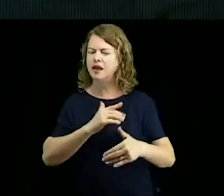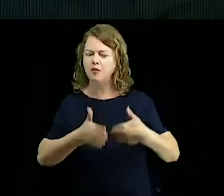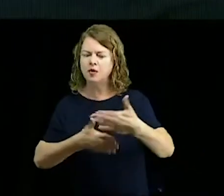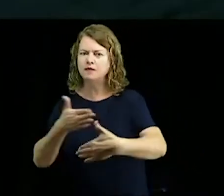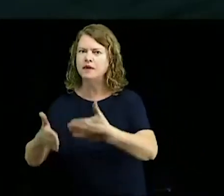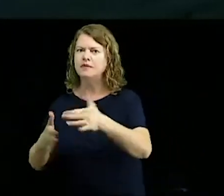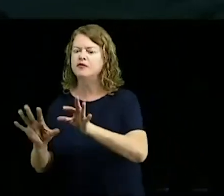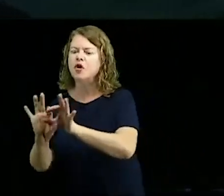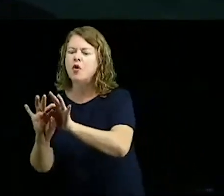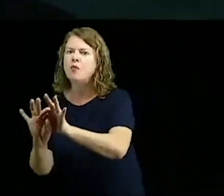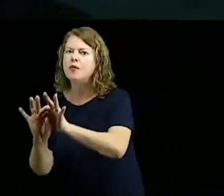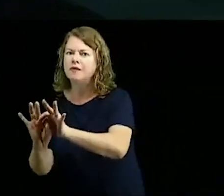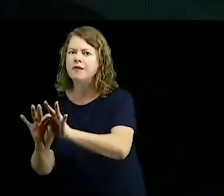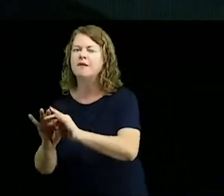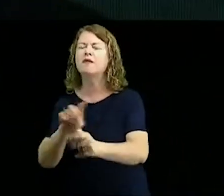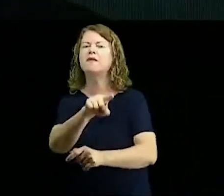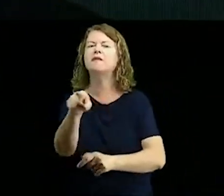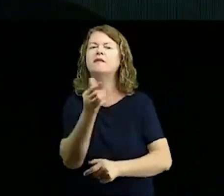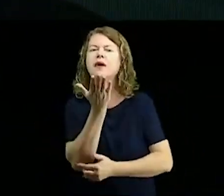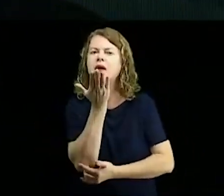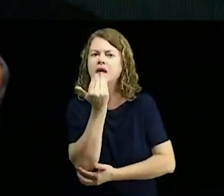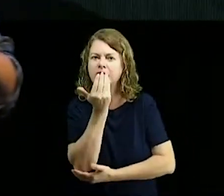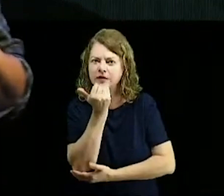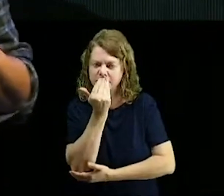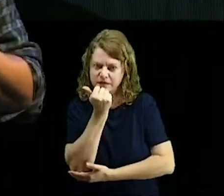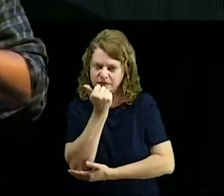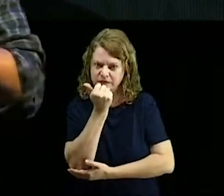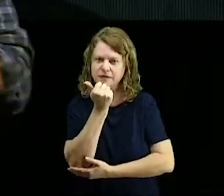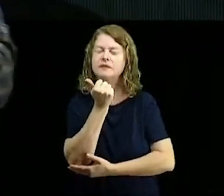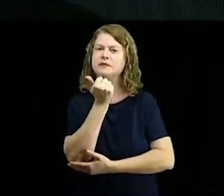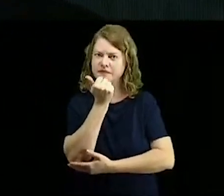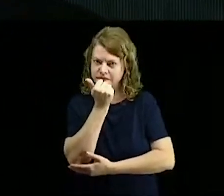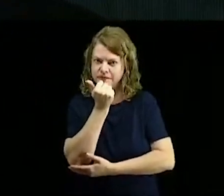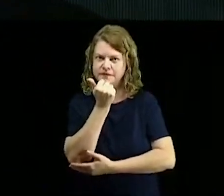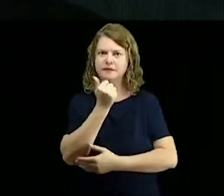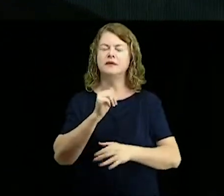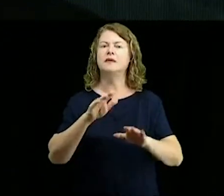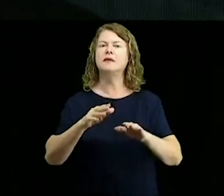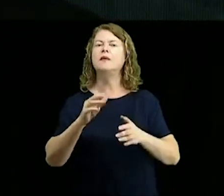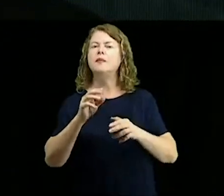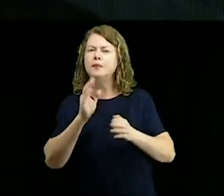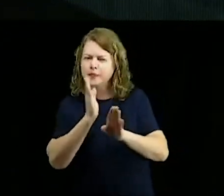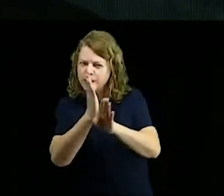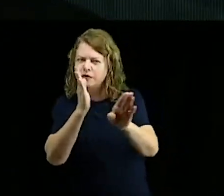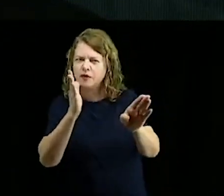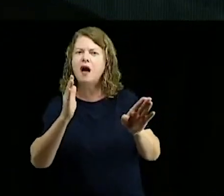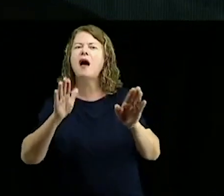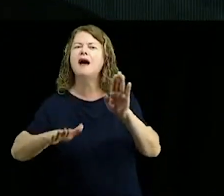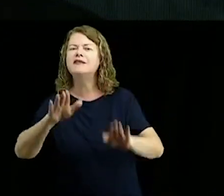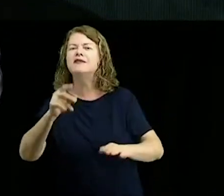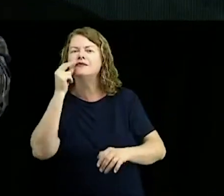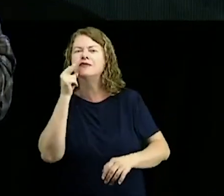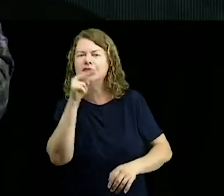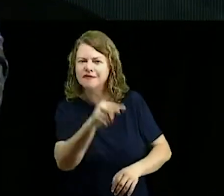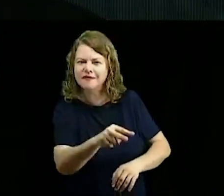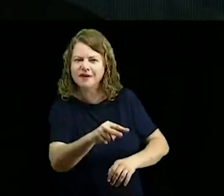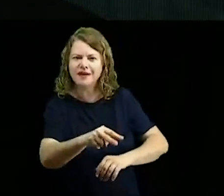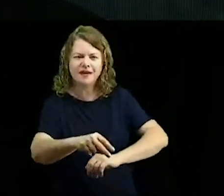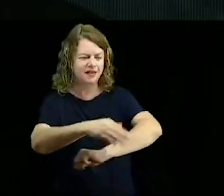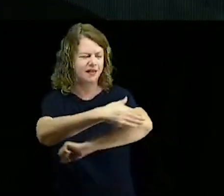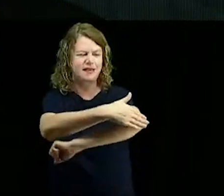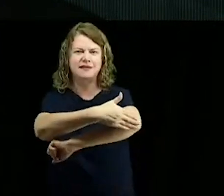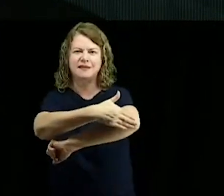você se alimenta. É por isso que você encontra em alguns lugares, nas esquinas,